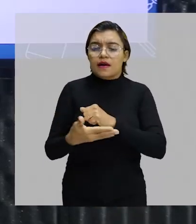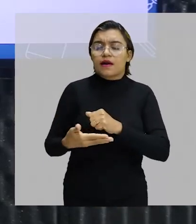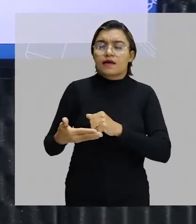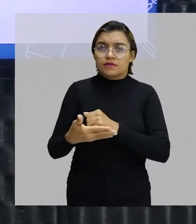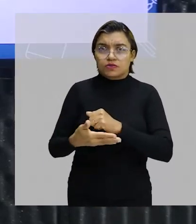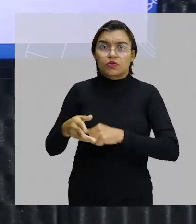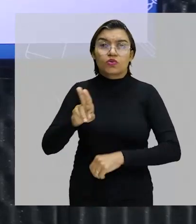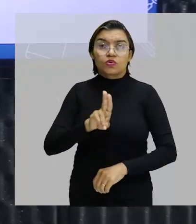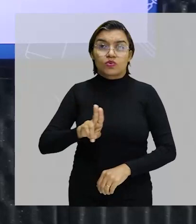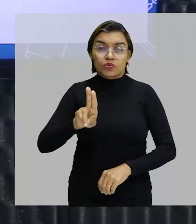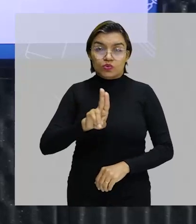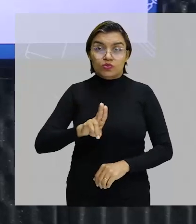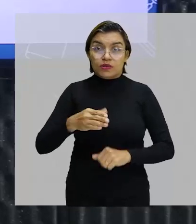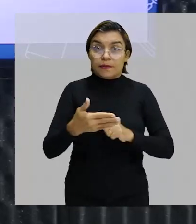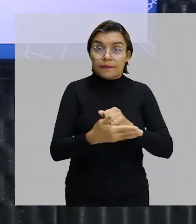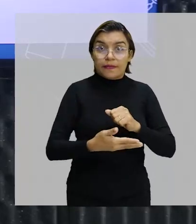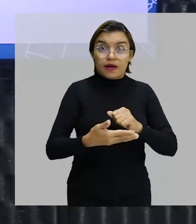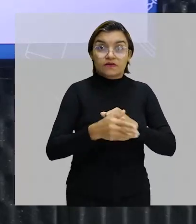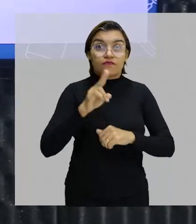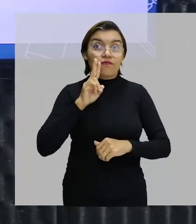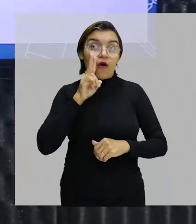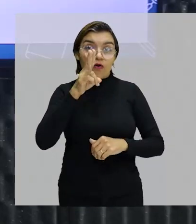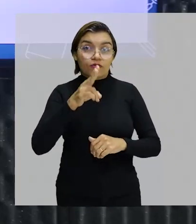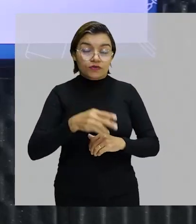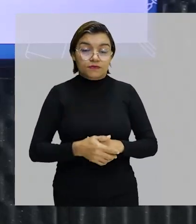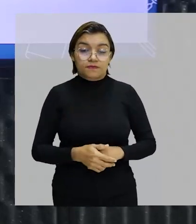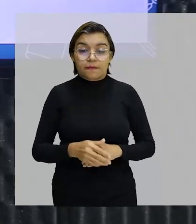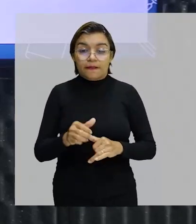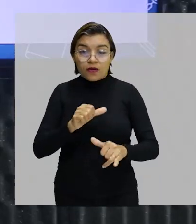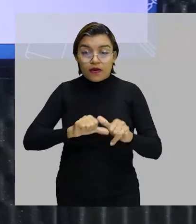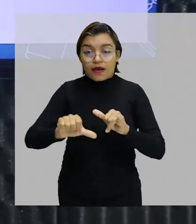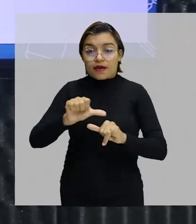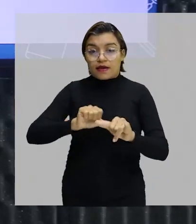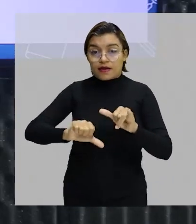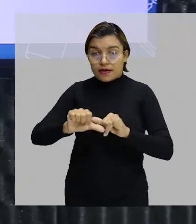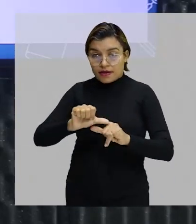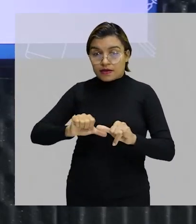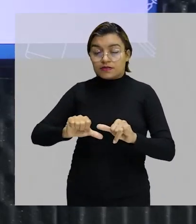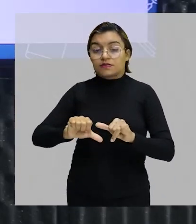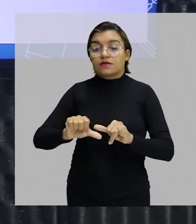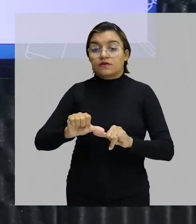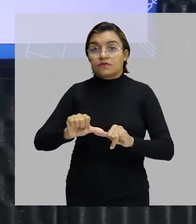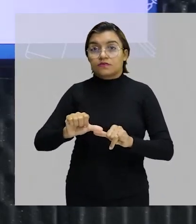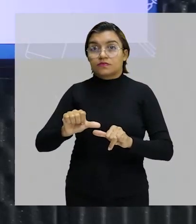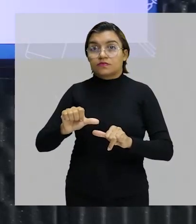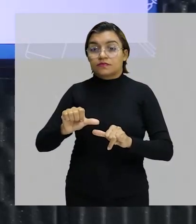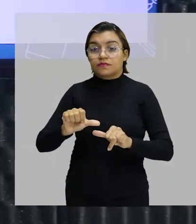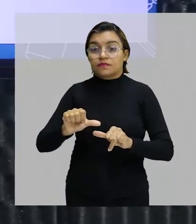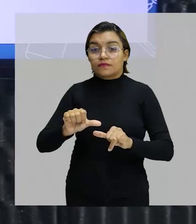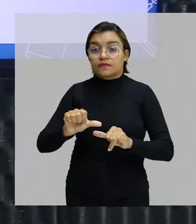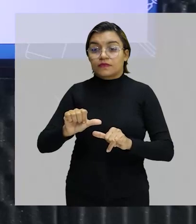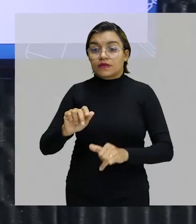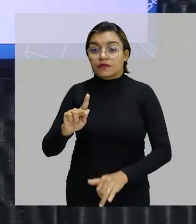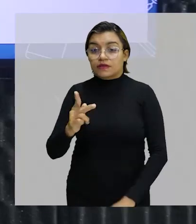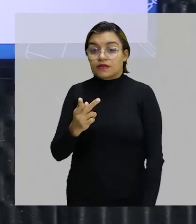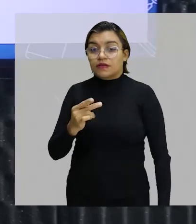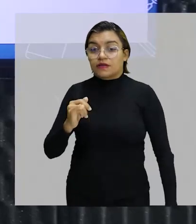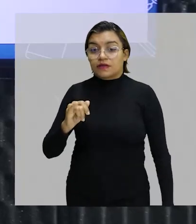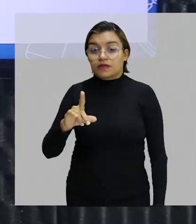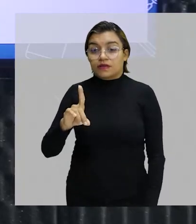estamos utilizando uma base forte. Então, reação de saponificação ou reação de